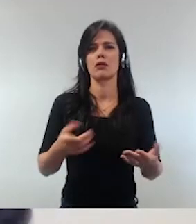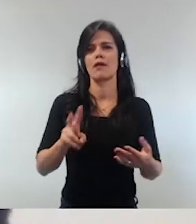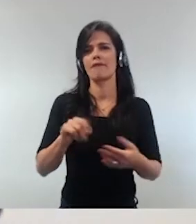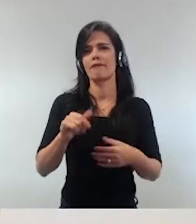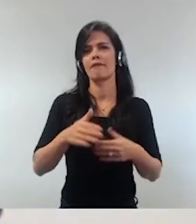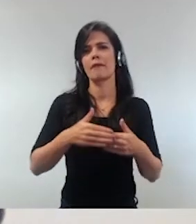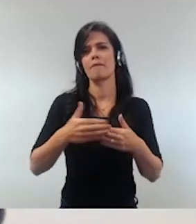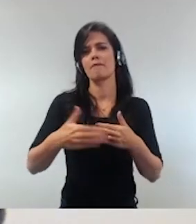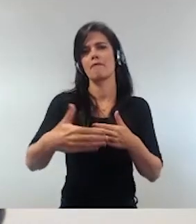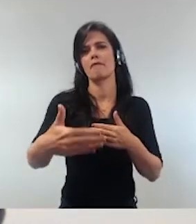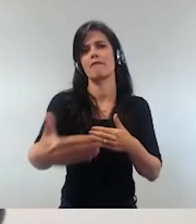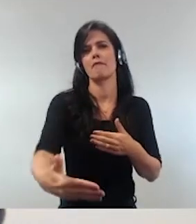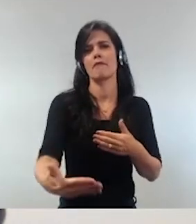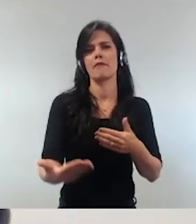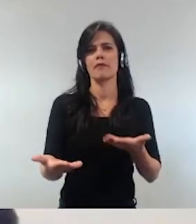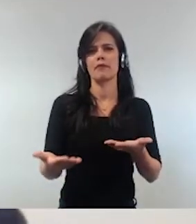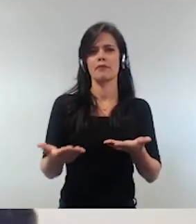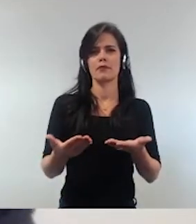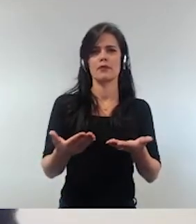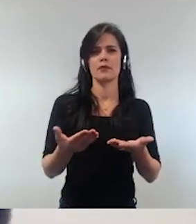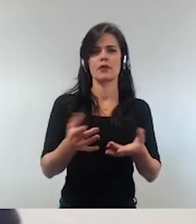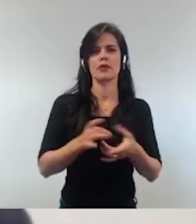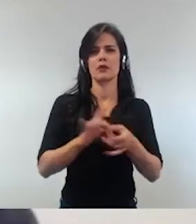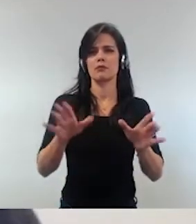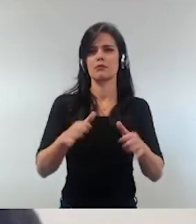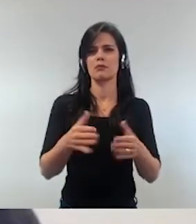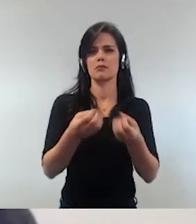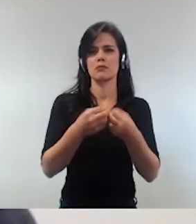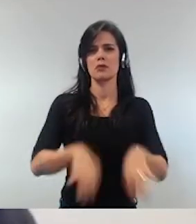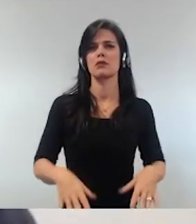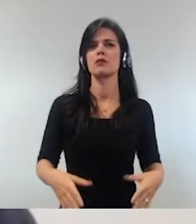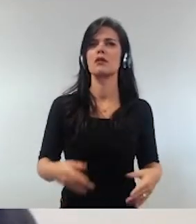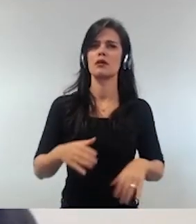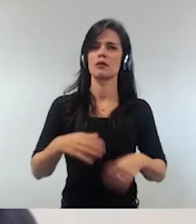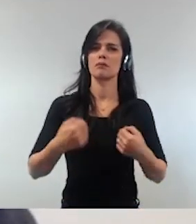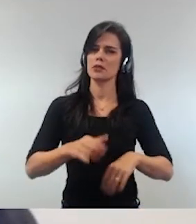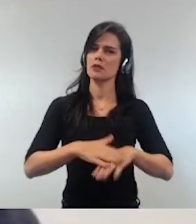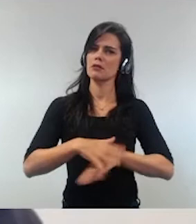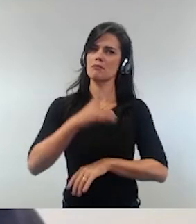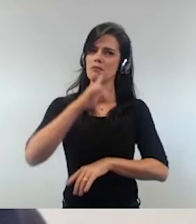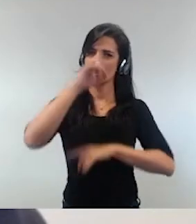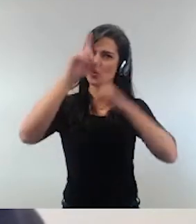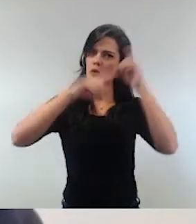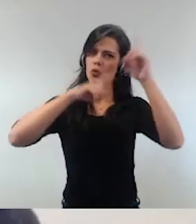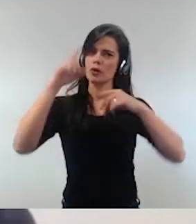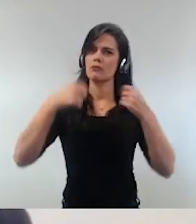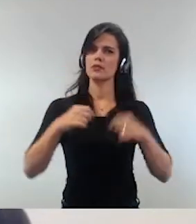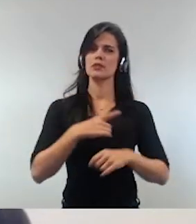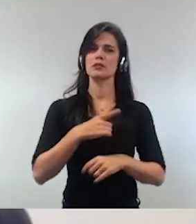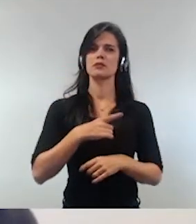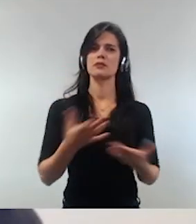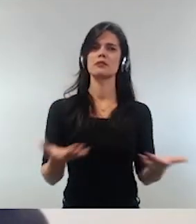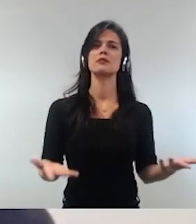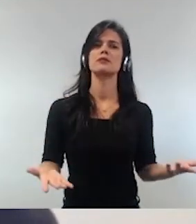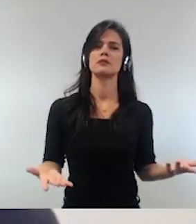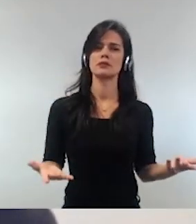degradação daquela concessão. Nós vamos precisar ser mais criativos. Nós teremos que ser mais